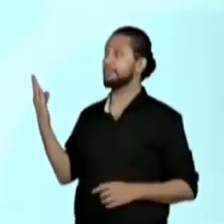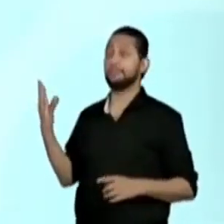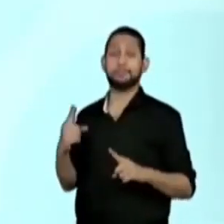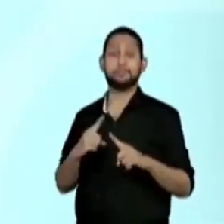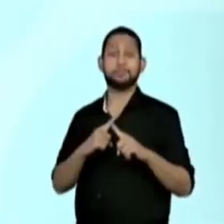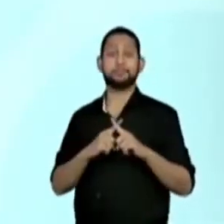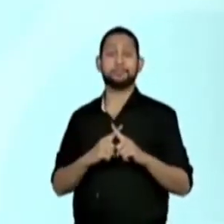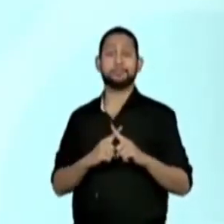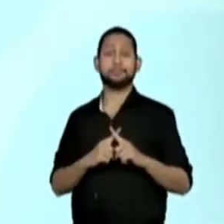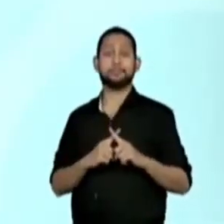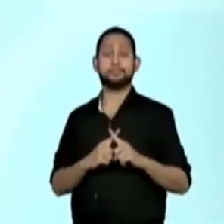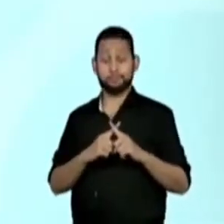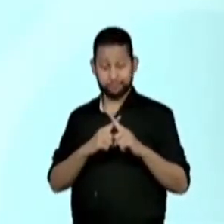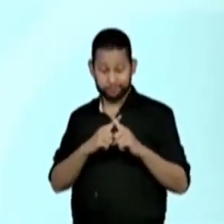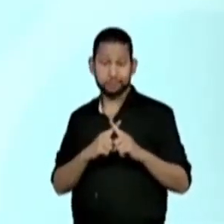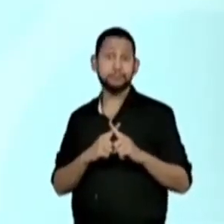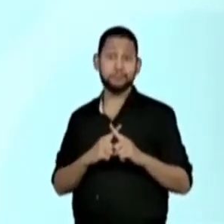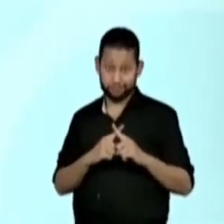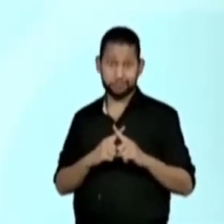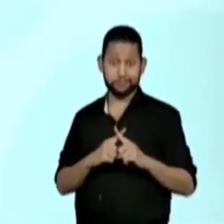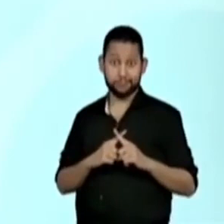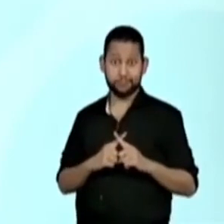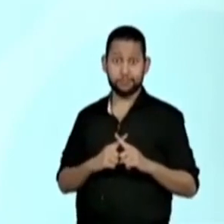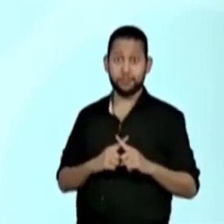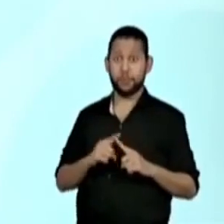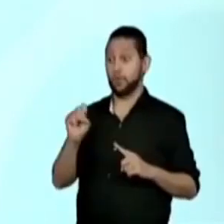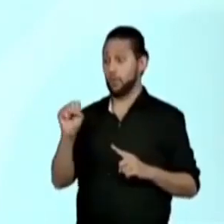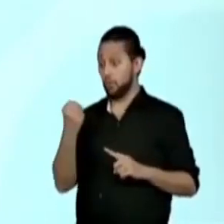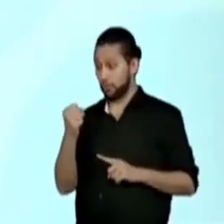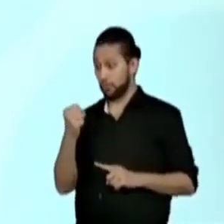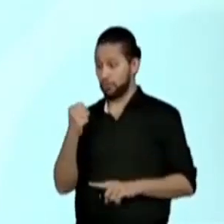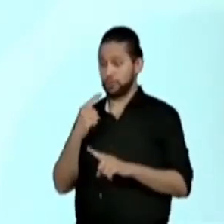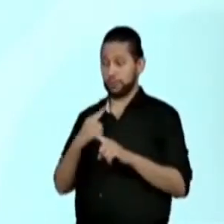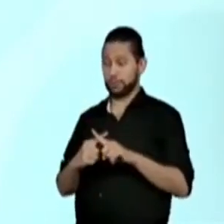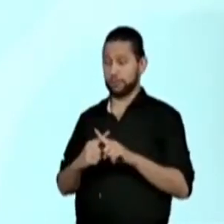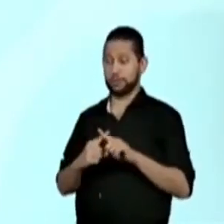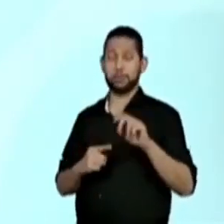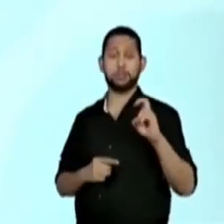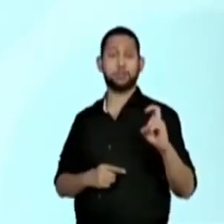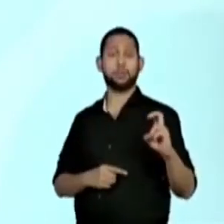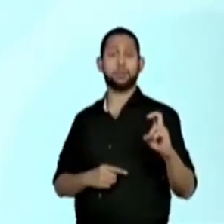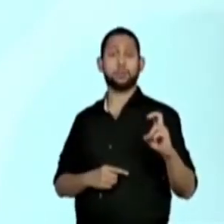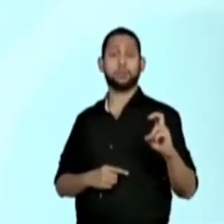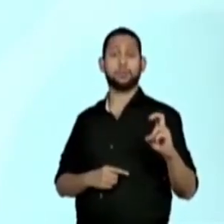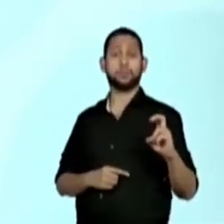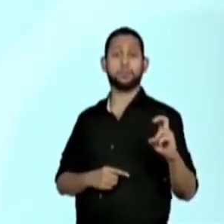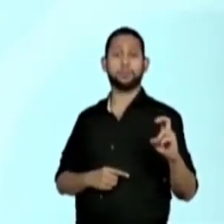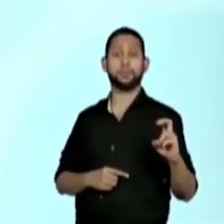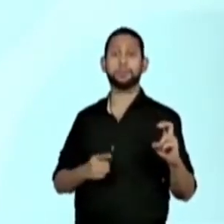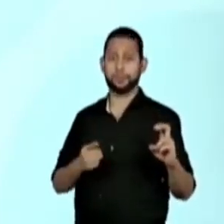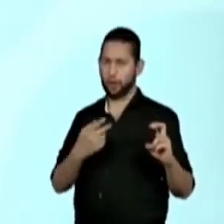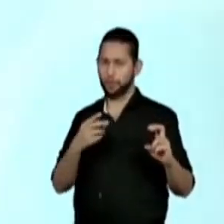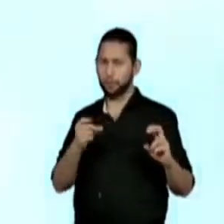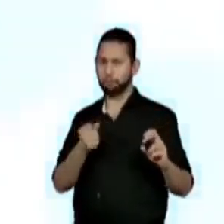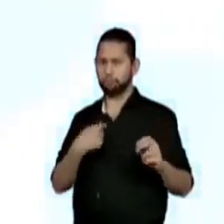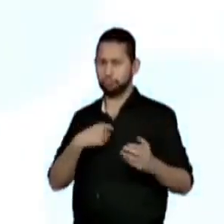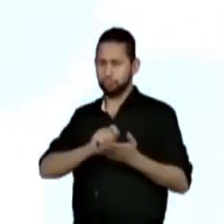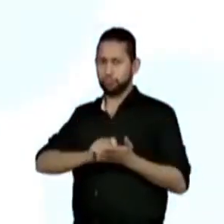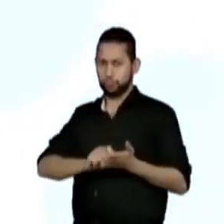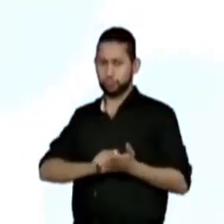fazer vezes 8 vezes C Então vamos lá vou fazer aqui junto com